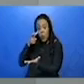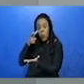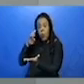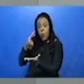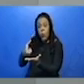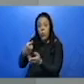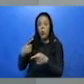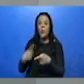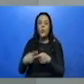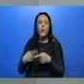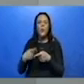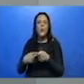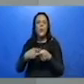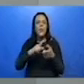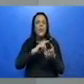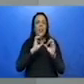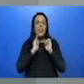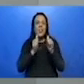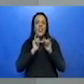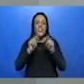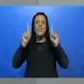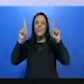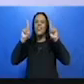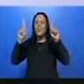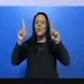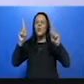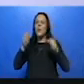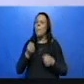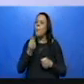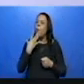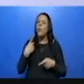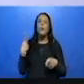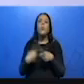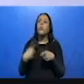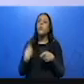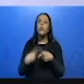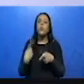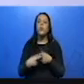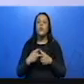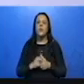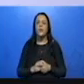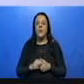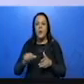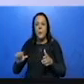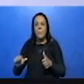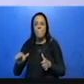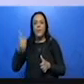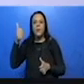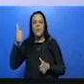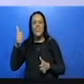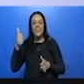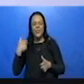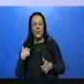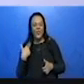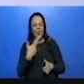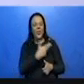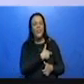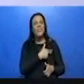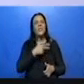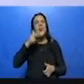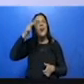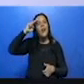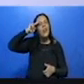aventura são tão impressionantes? Bom, primeira coisa, ela nos possibilita viajar. Nós fazemos